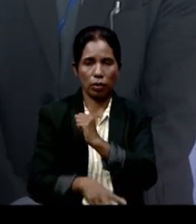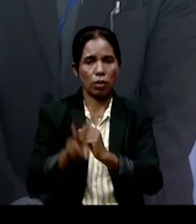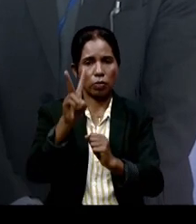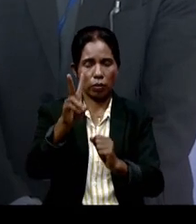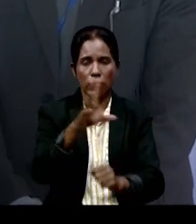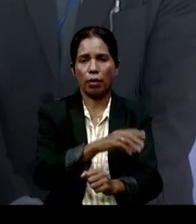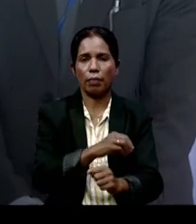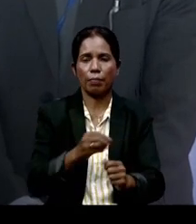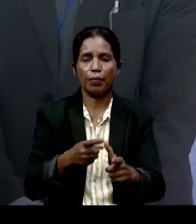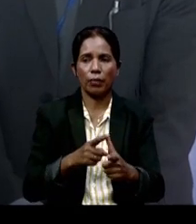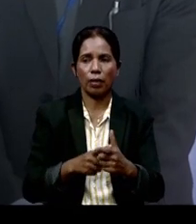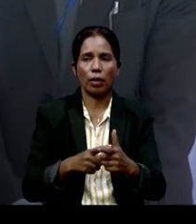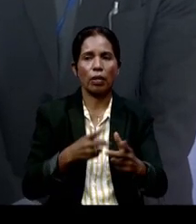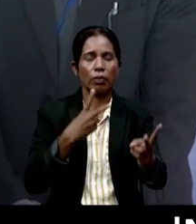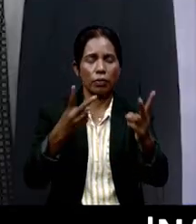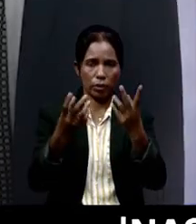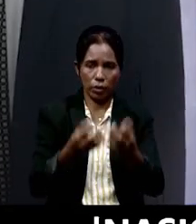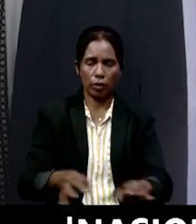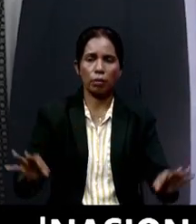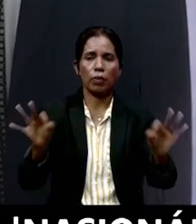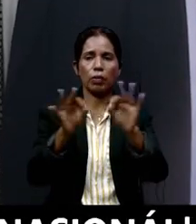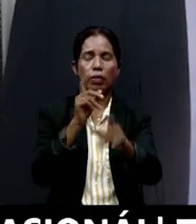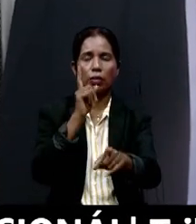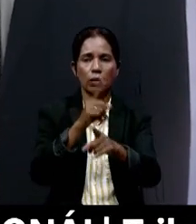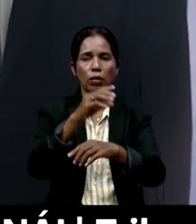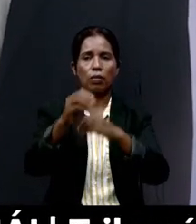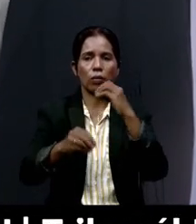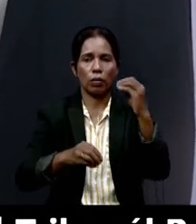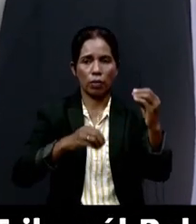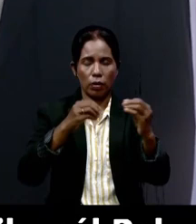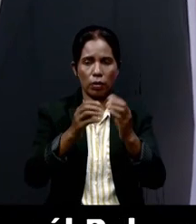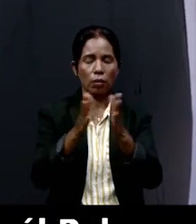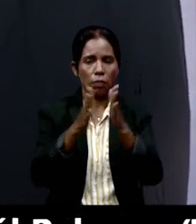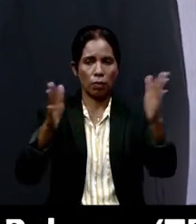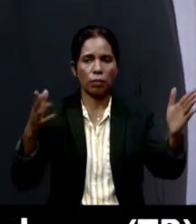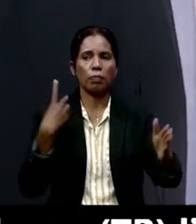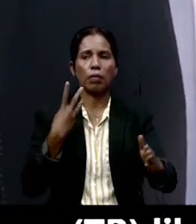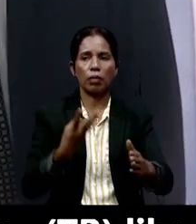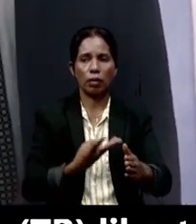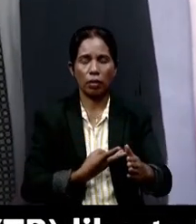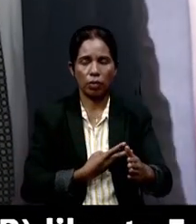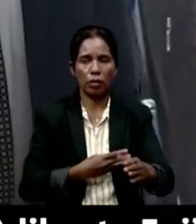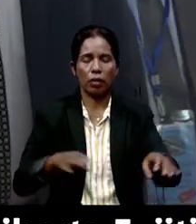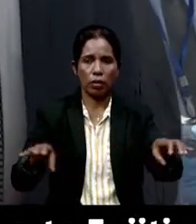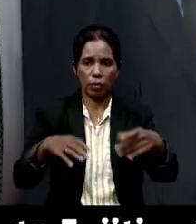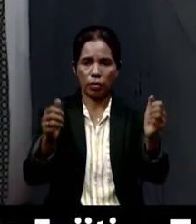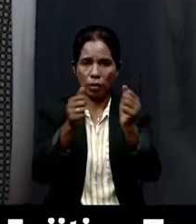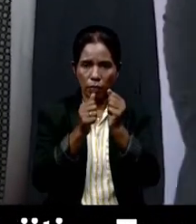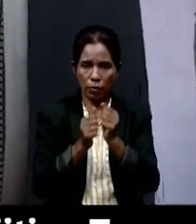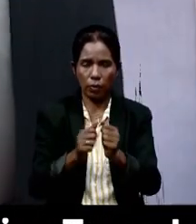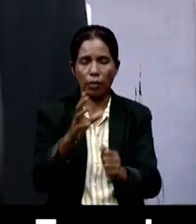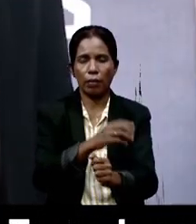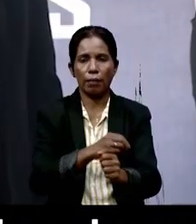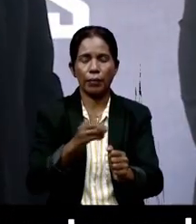Rairua. Visita ainda importante de Tebes, no significado voto para a relação, parceria,